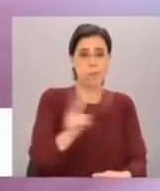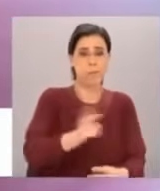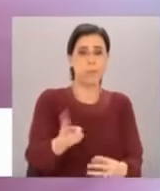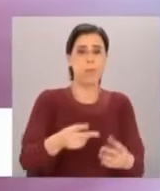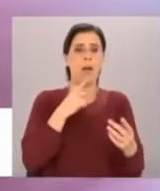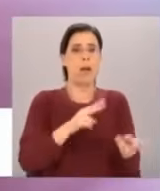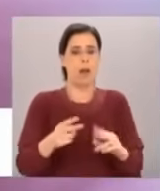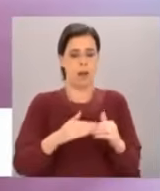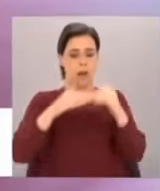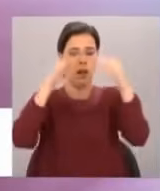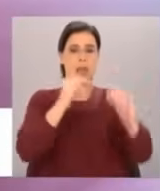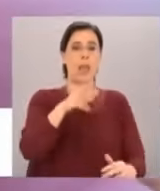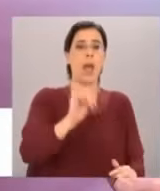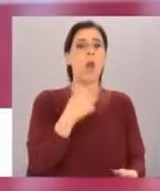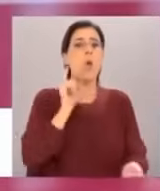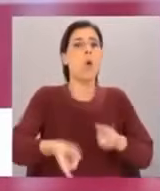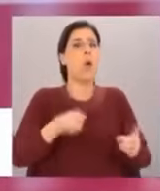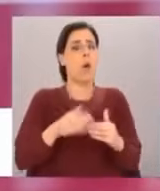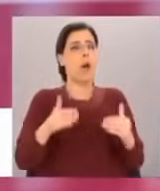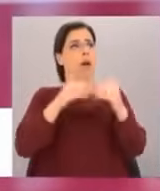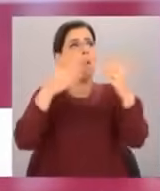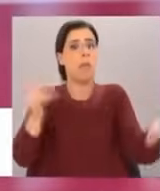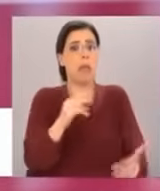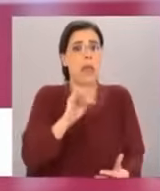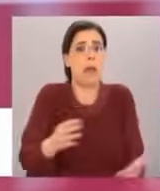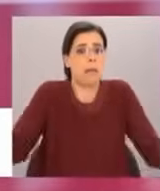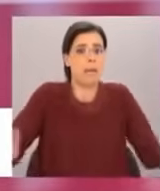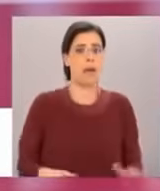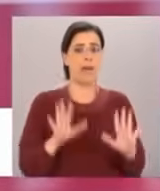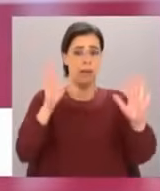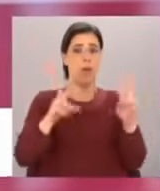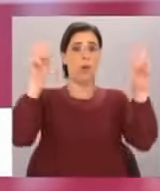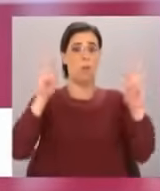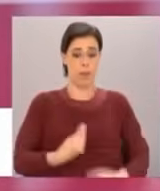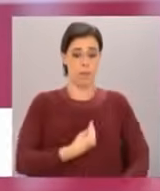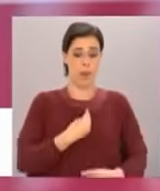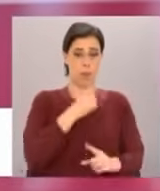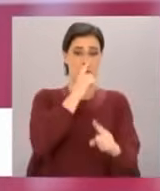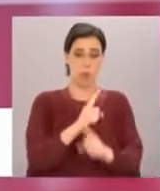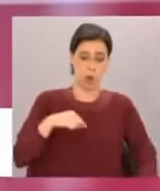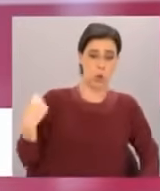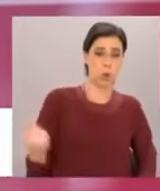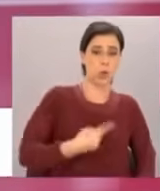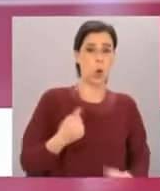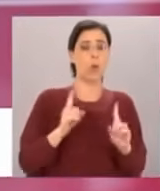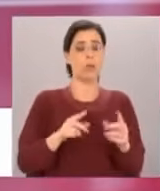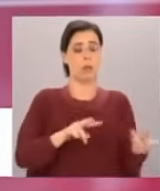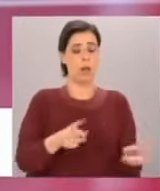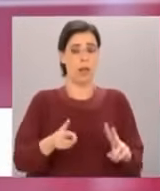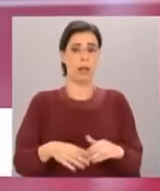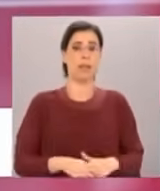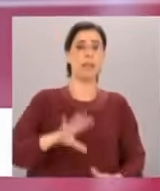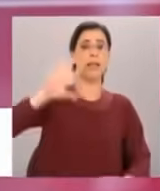queria ficar com ele viesse falar um dos quais não estão entende que é preciso é uma preocupação que todos os as